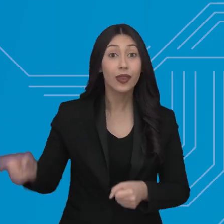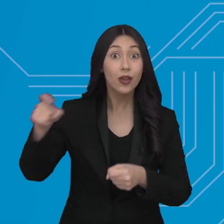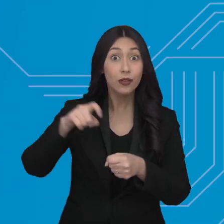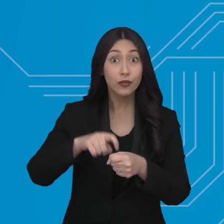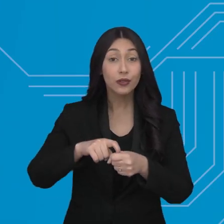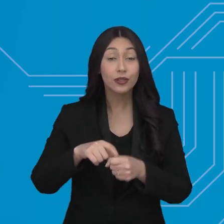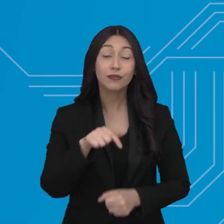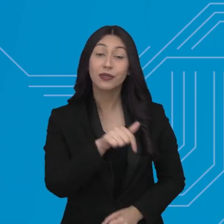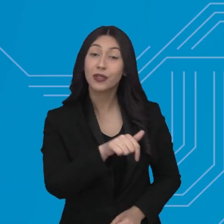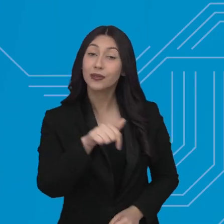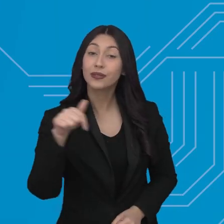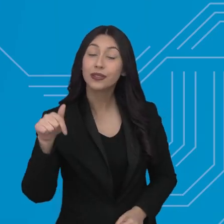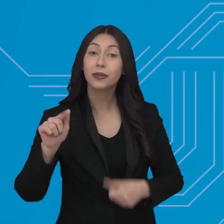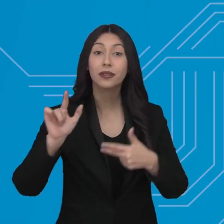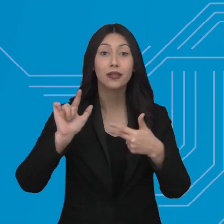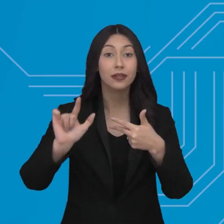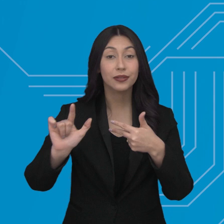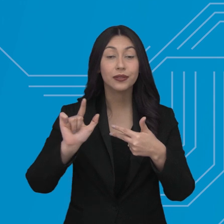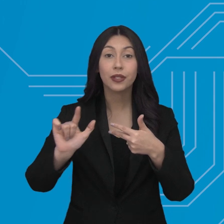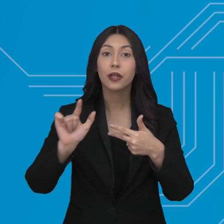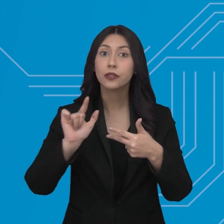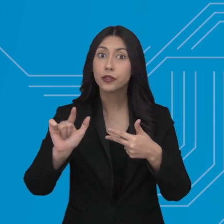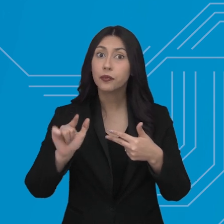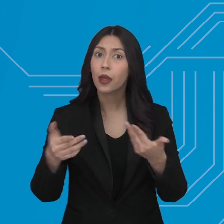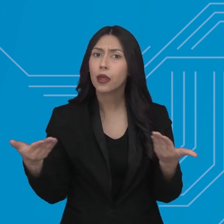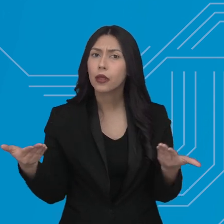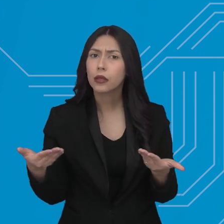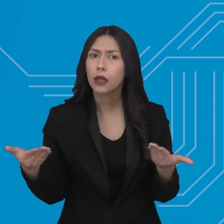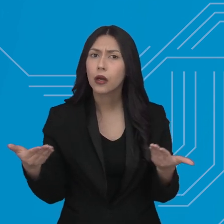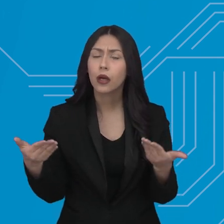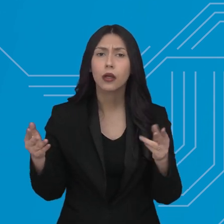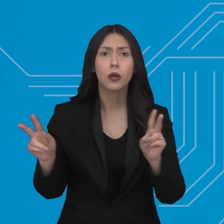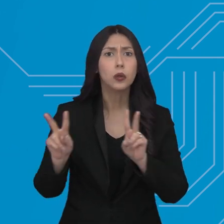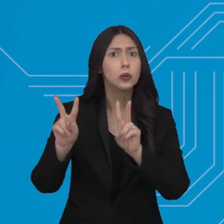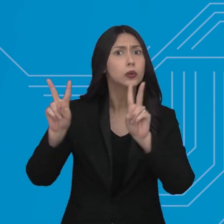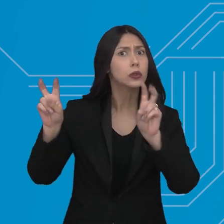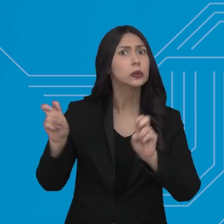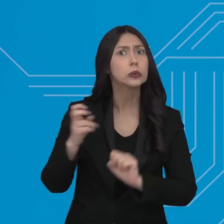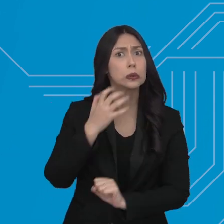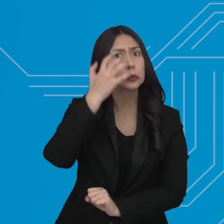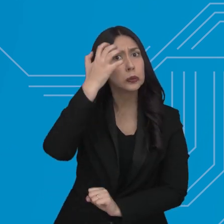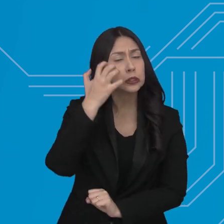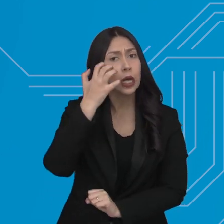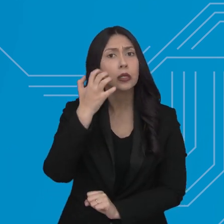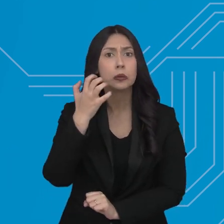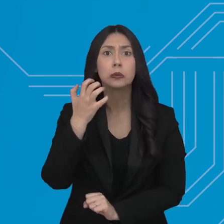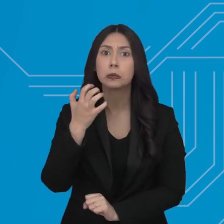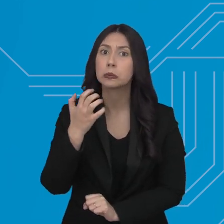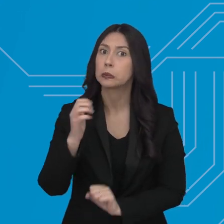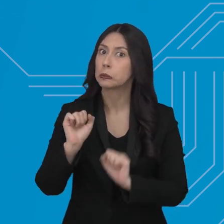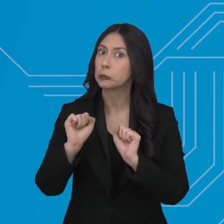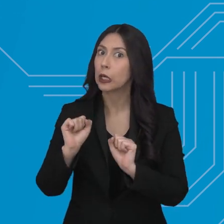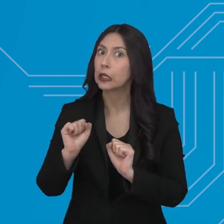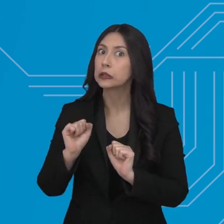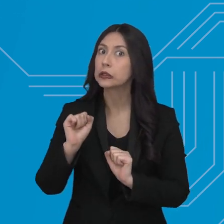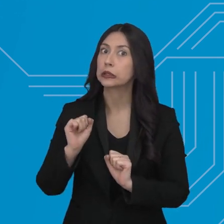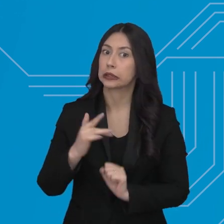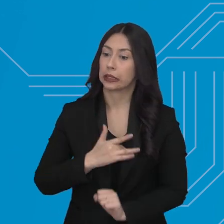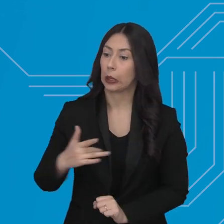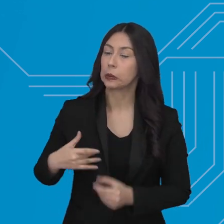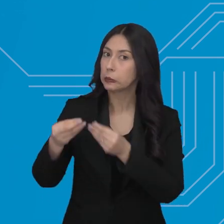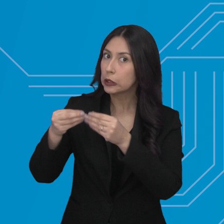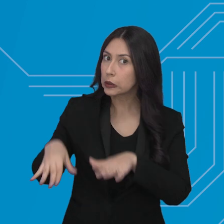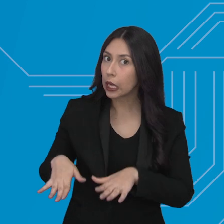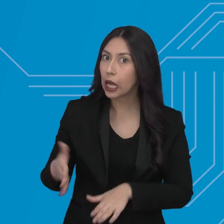Estamos de volta com Semana Legislativa. E a gente fala agora de uma situação que pode trazer riscos à saúde: fraude